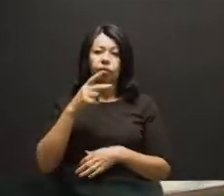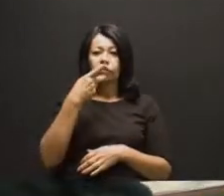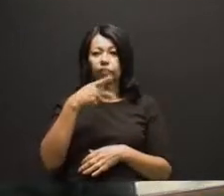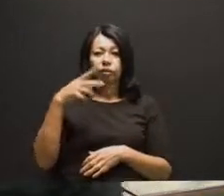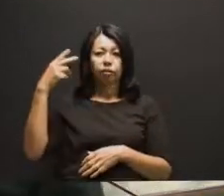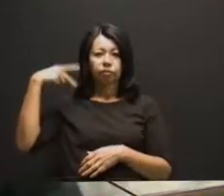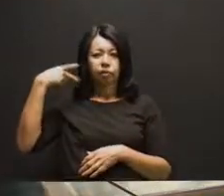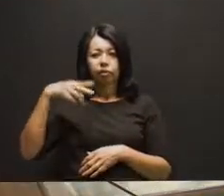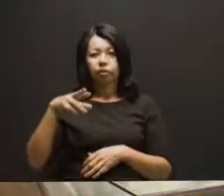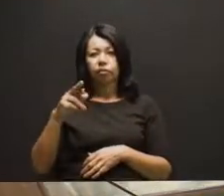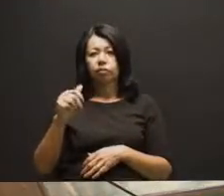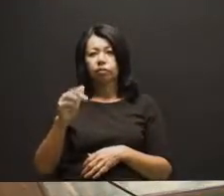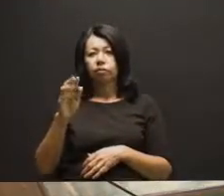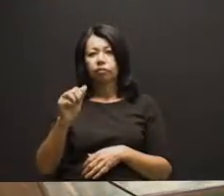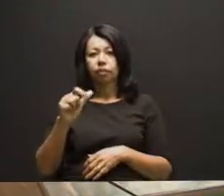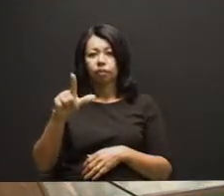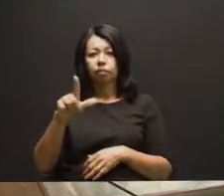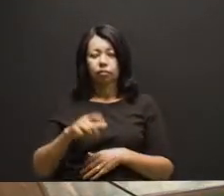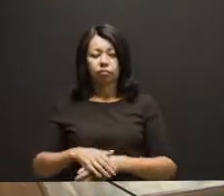tucano